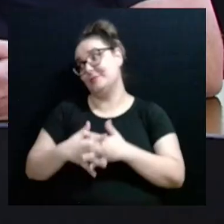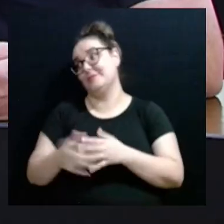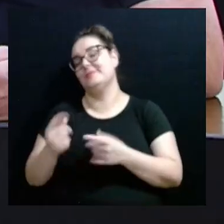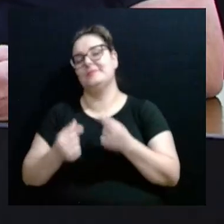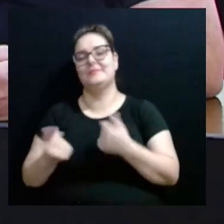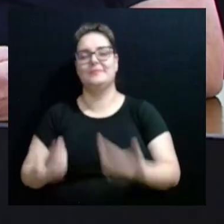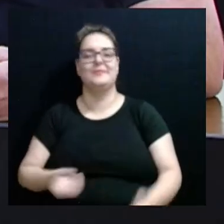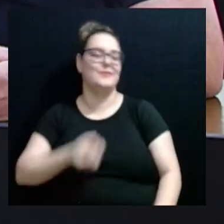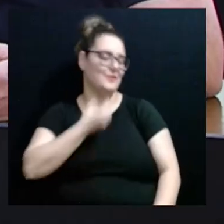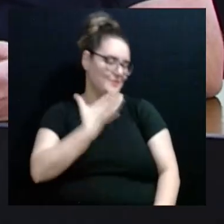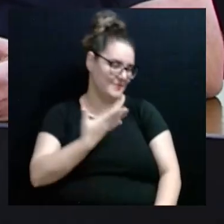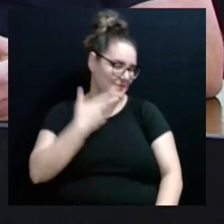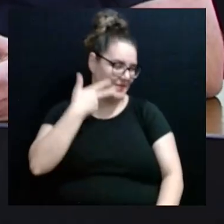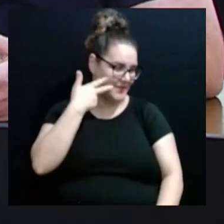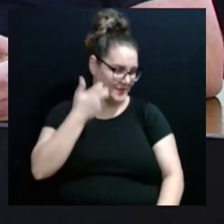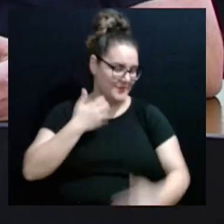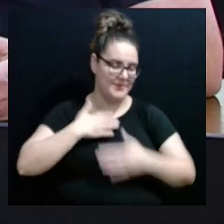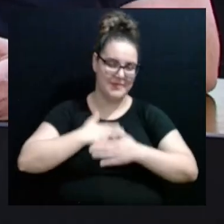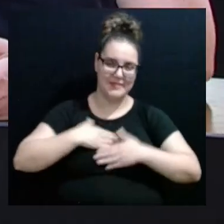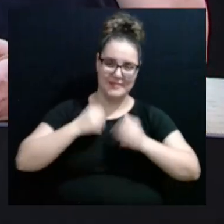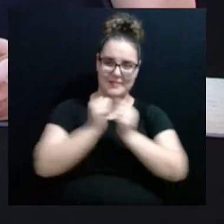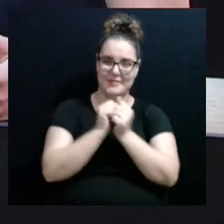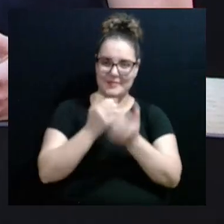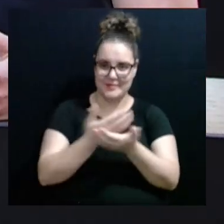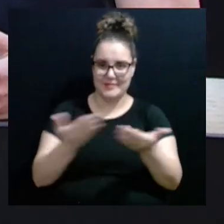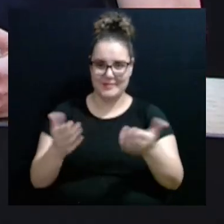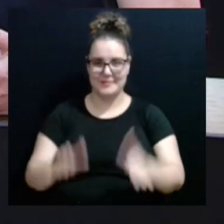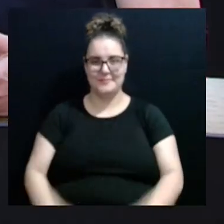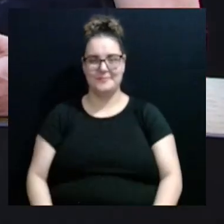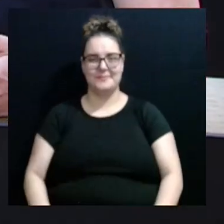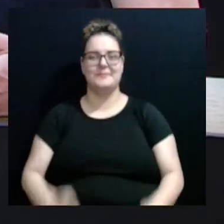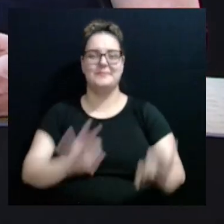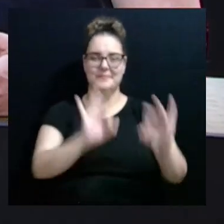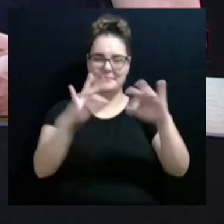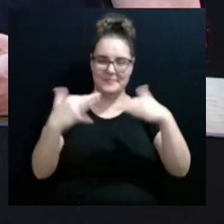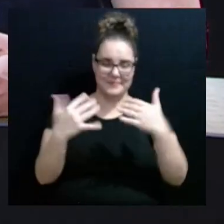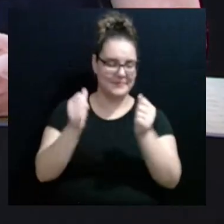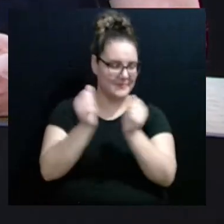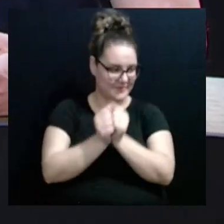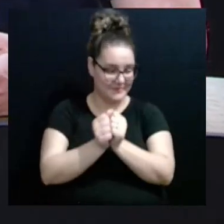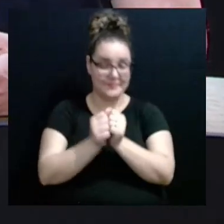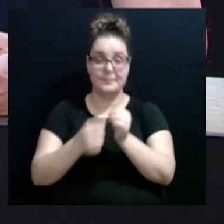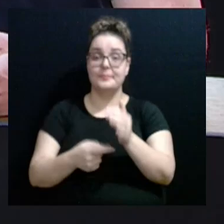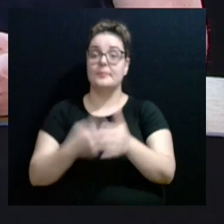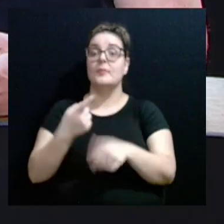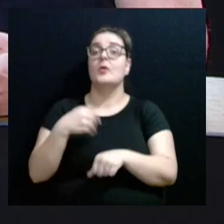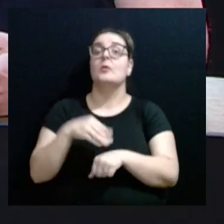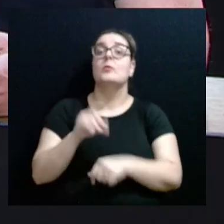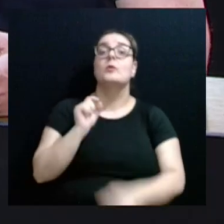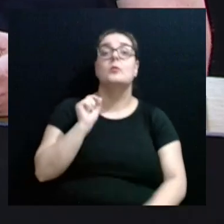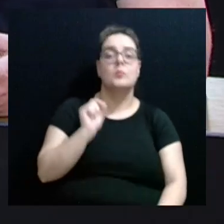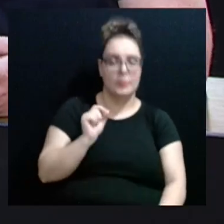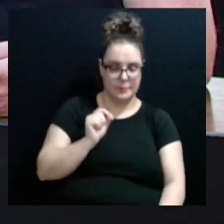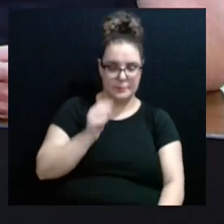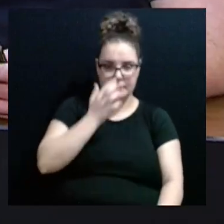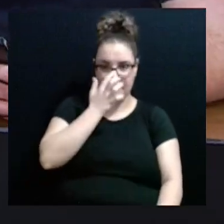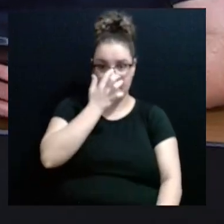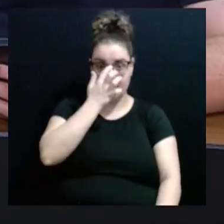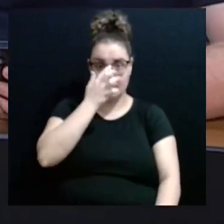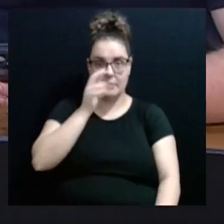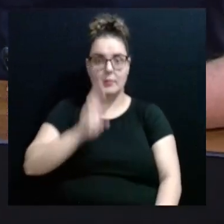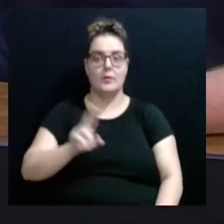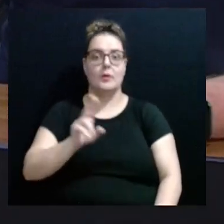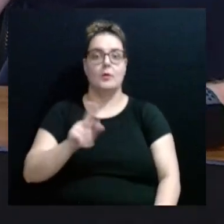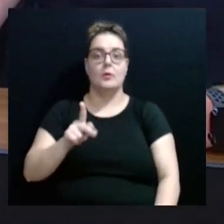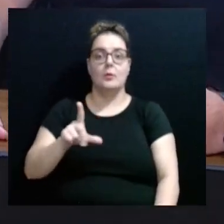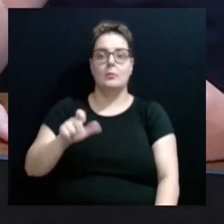estar aqui com seus telespectadores. Primeira dica é: utilize um planner. Utilize